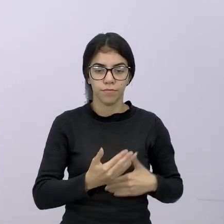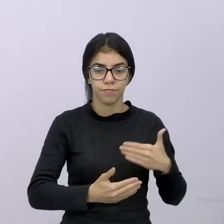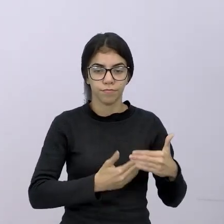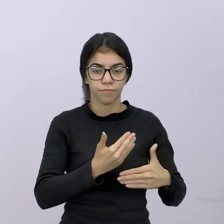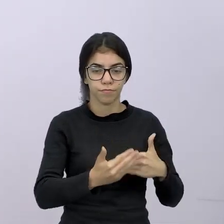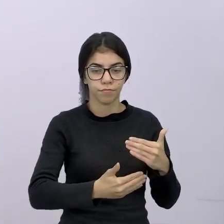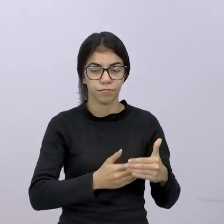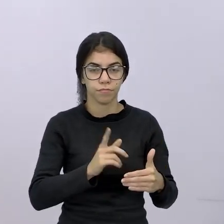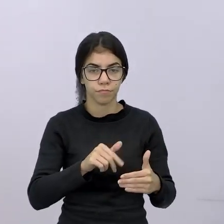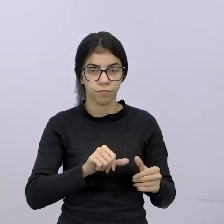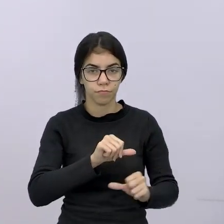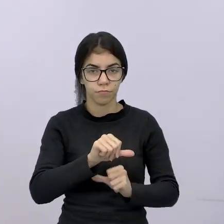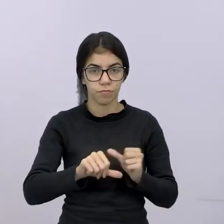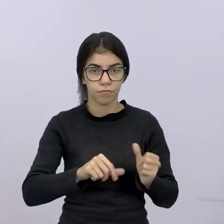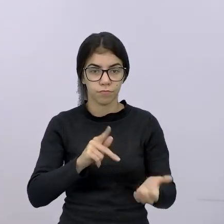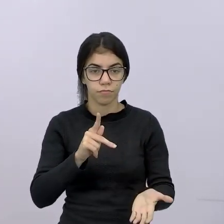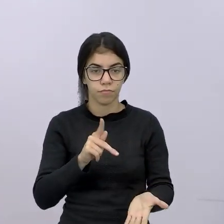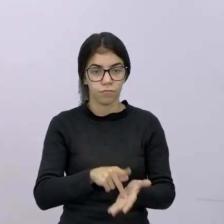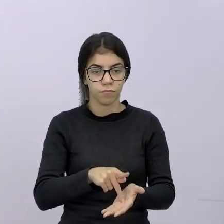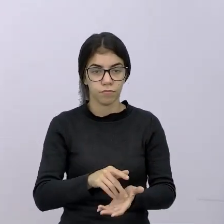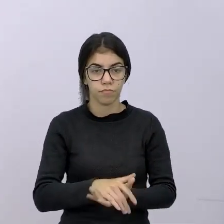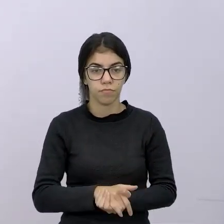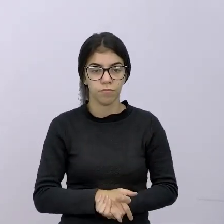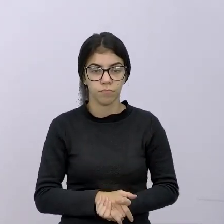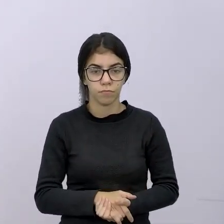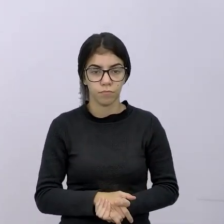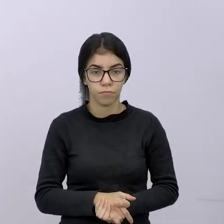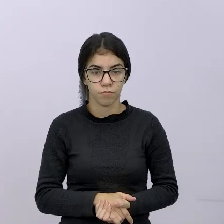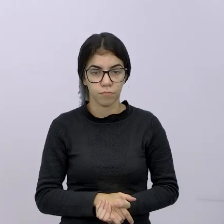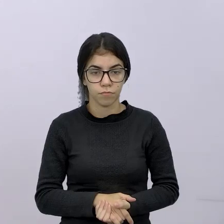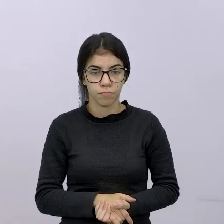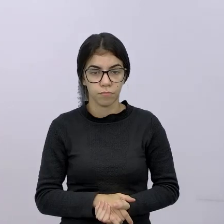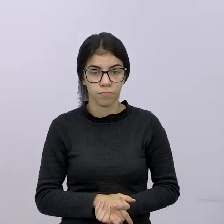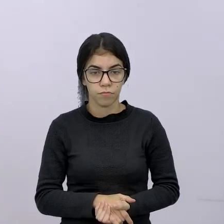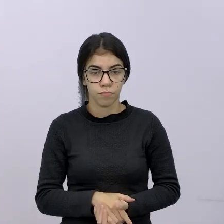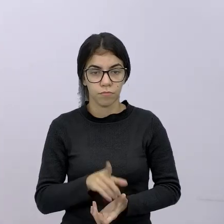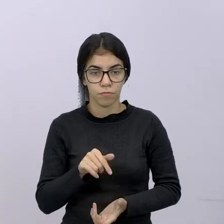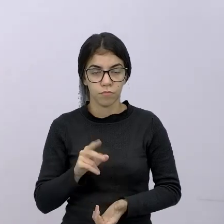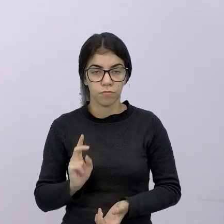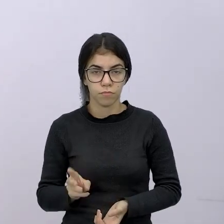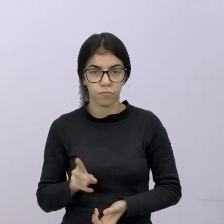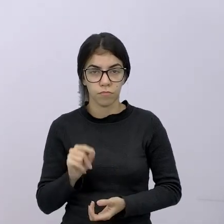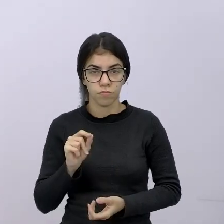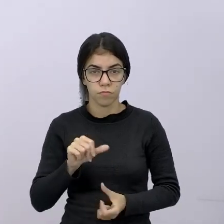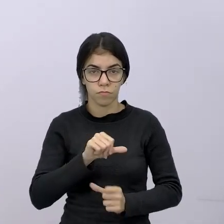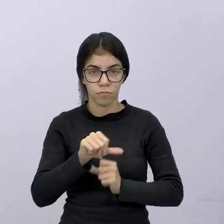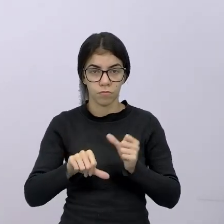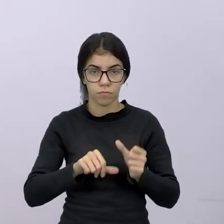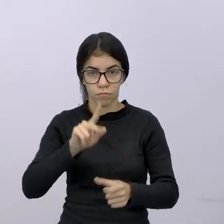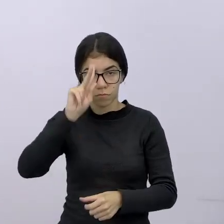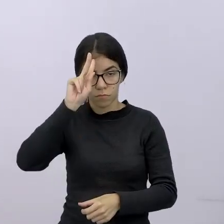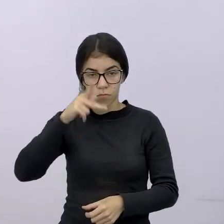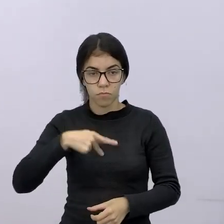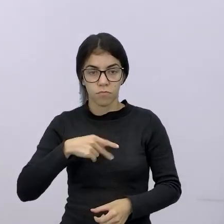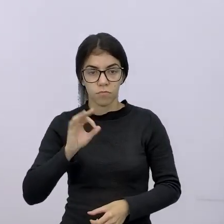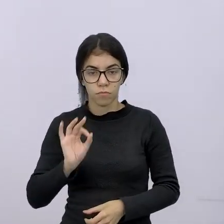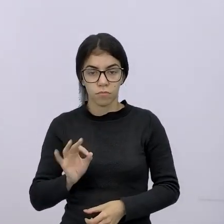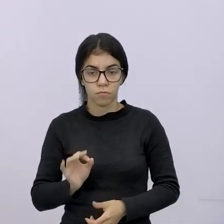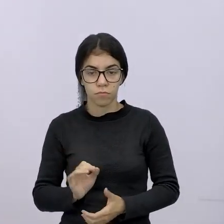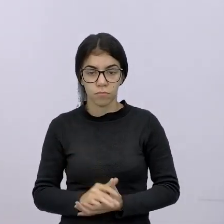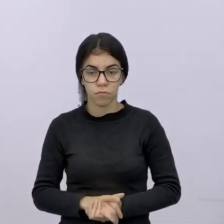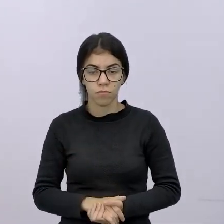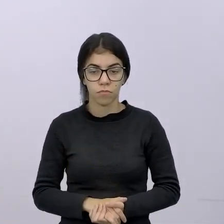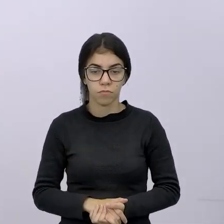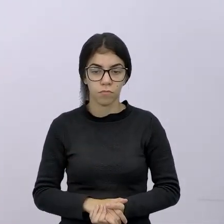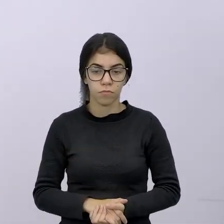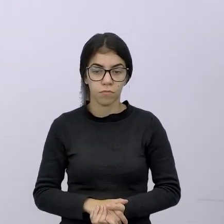nossa transformação, a nossa capacidade interminável de recriação de nós mesmos, tá certo, pessoal?